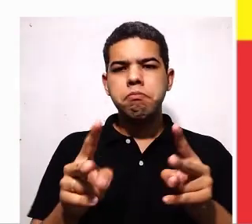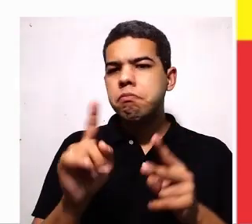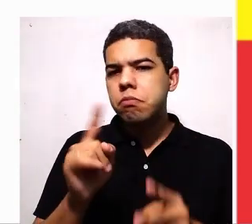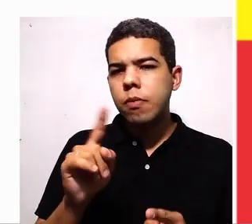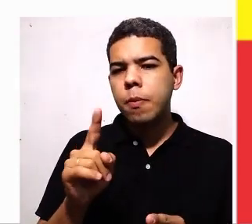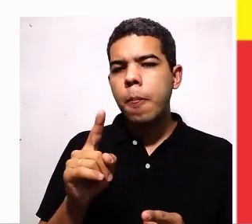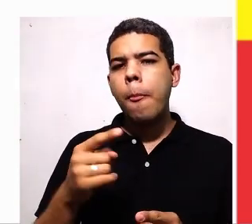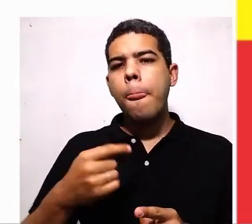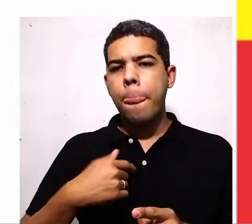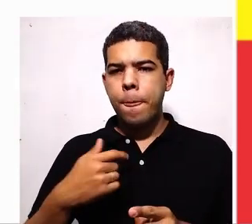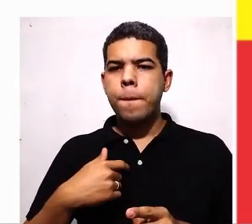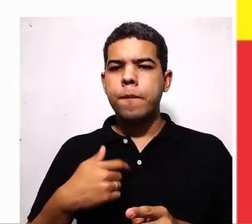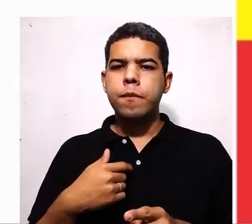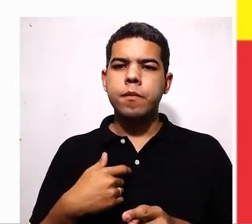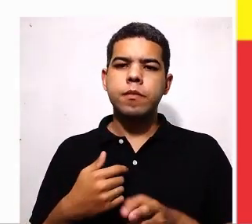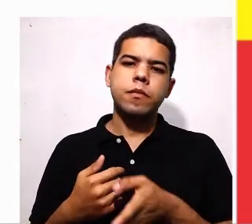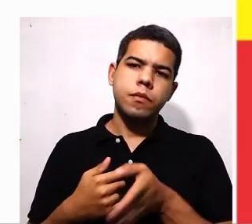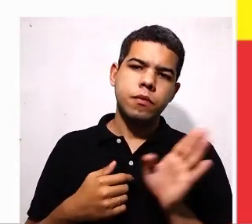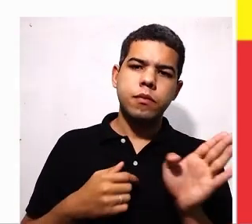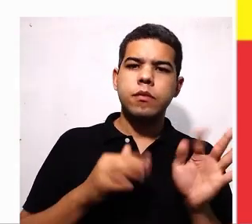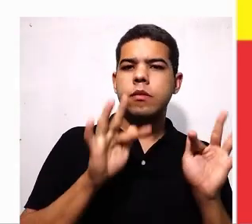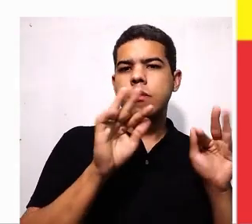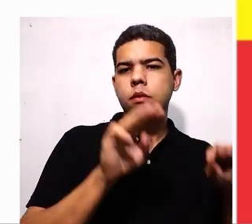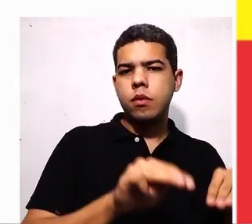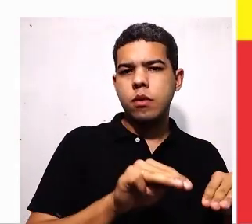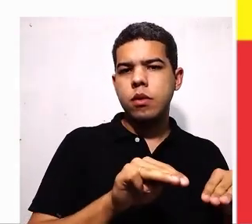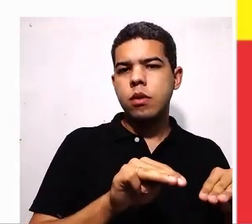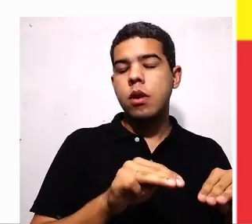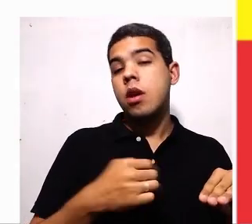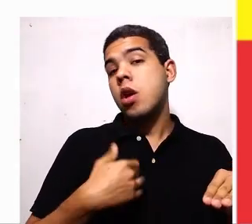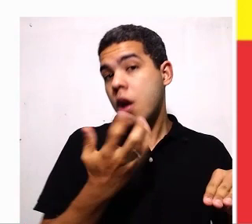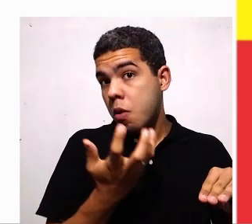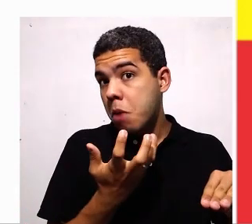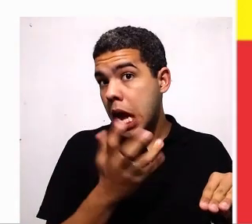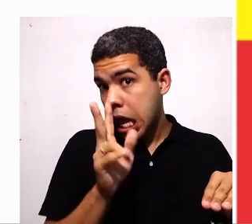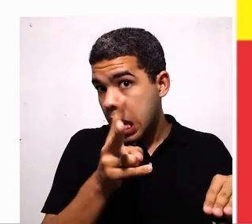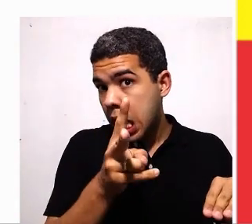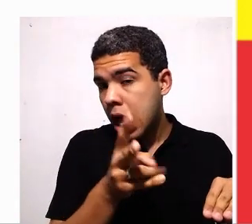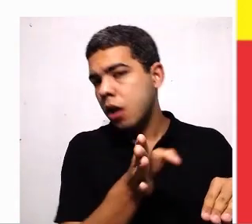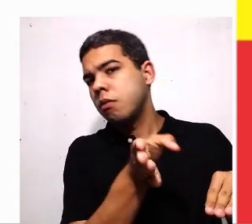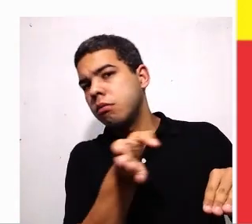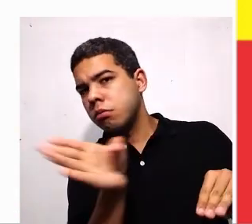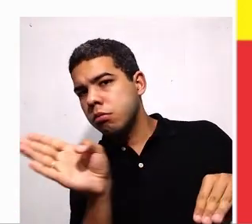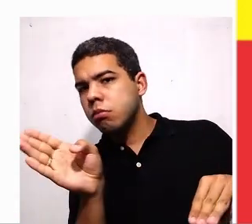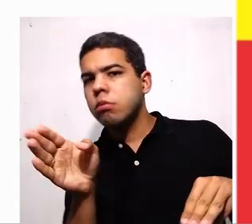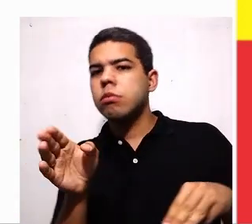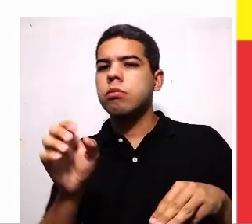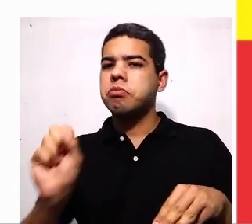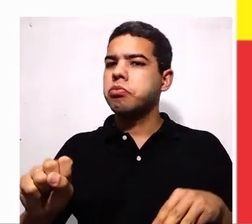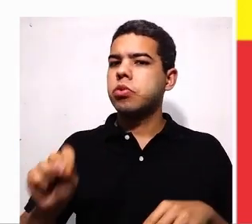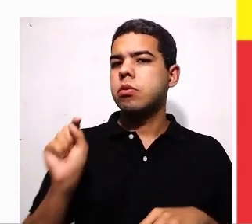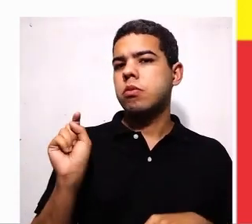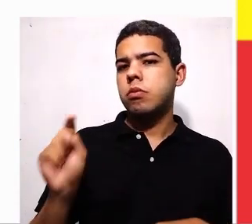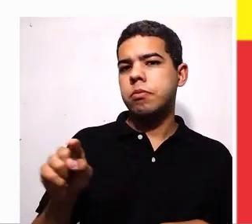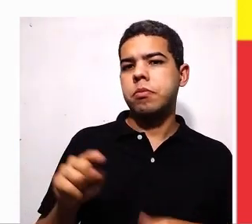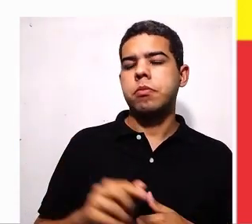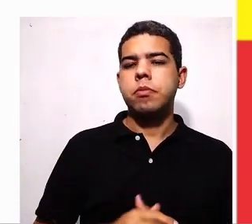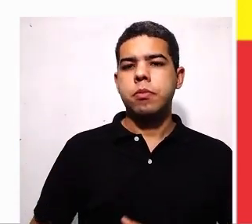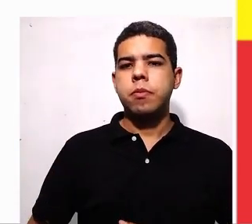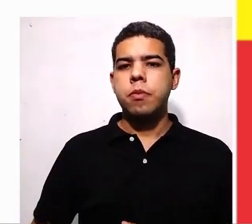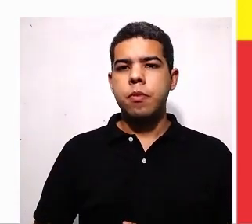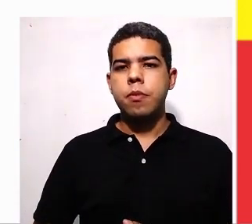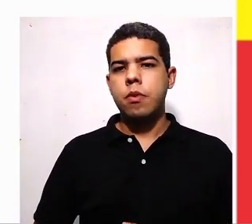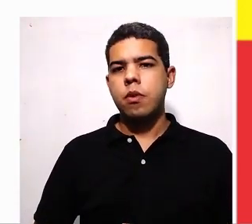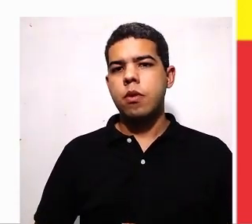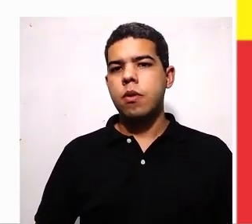continuar. Então, eu vou para a direita e finalizo. Se eu quero, eu vou construir uma outra figura, eu vou para a esquerda